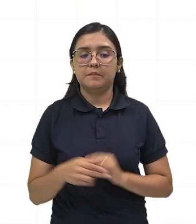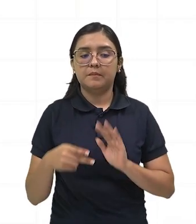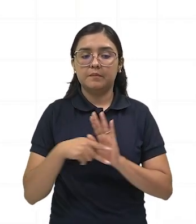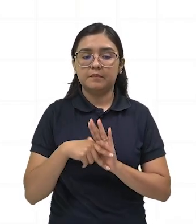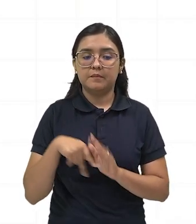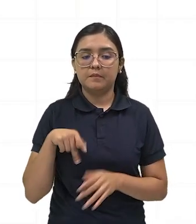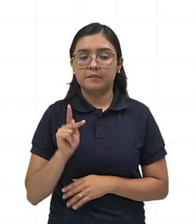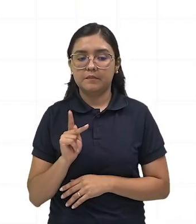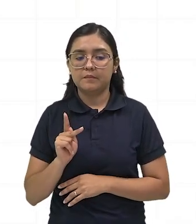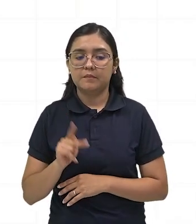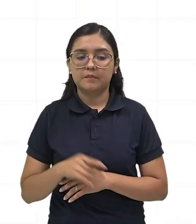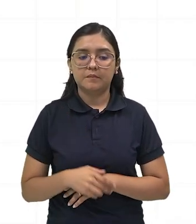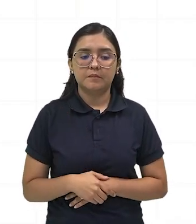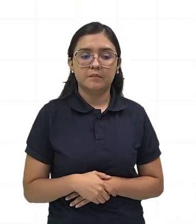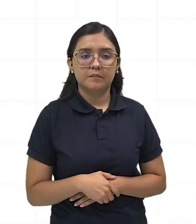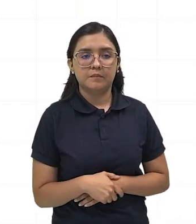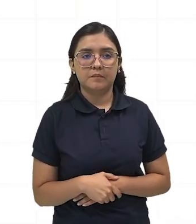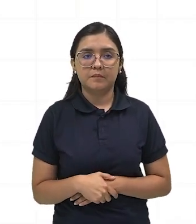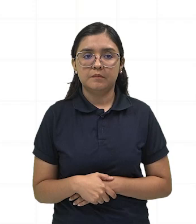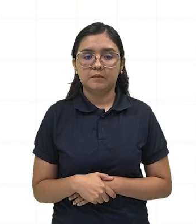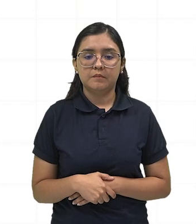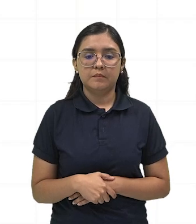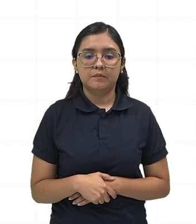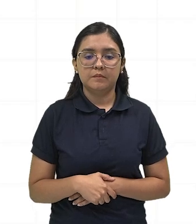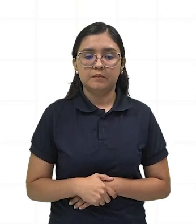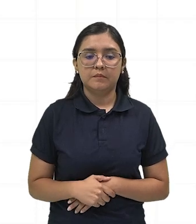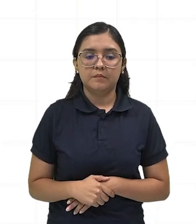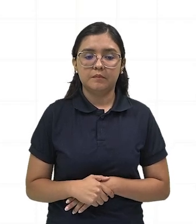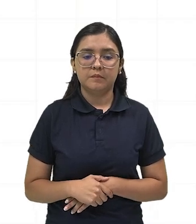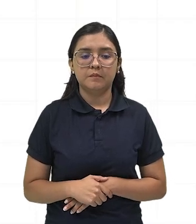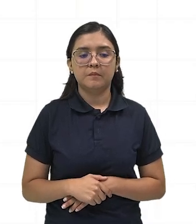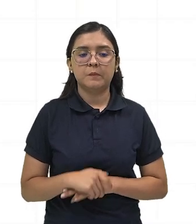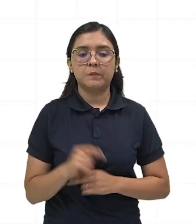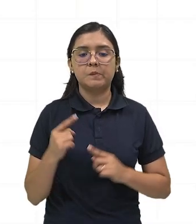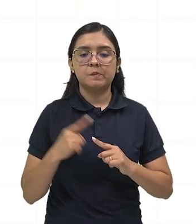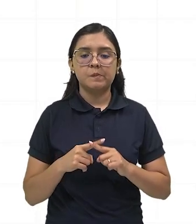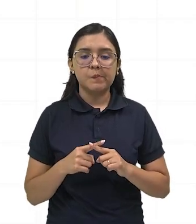igual a K vezes T.